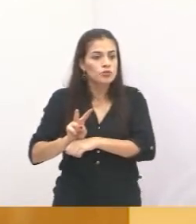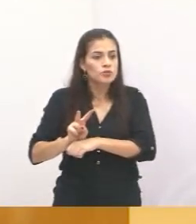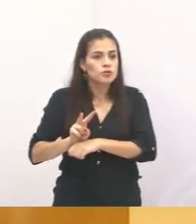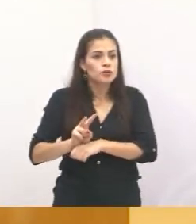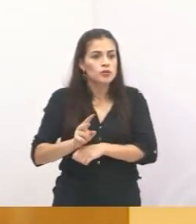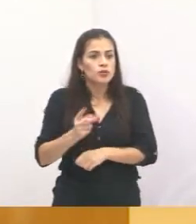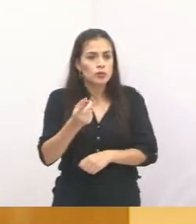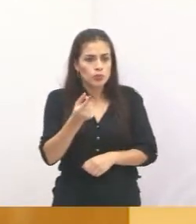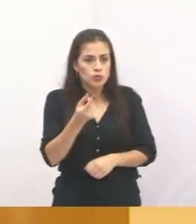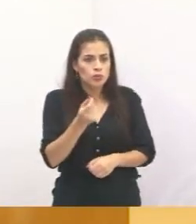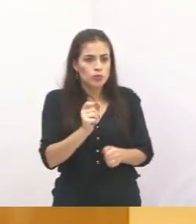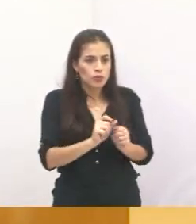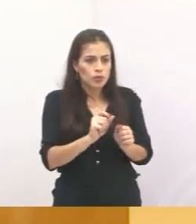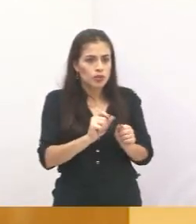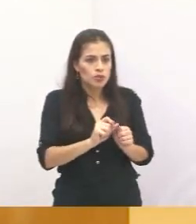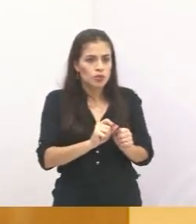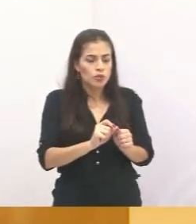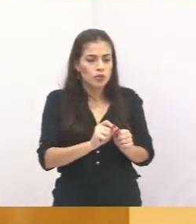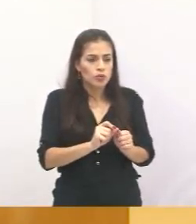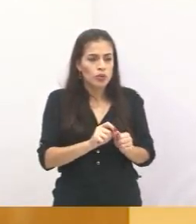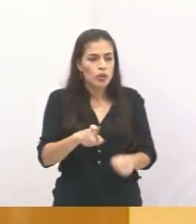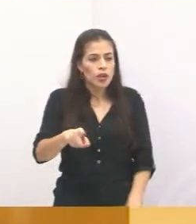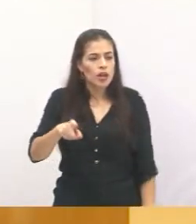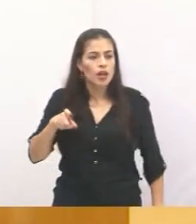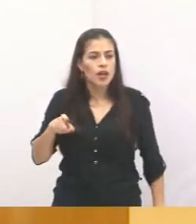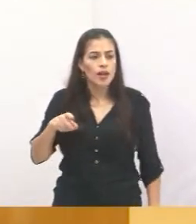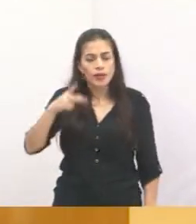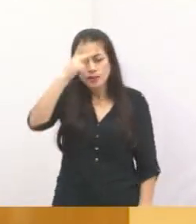BSL é de